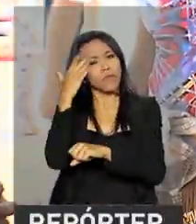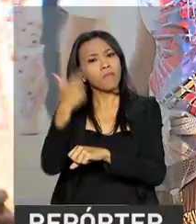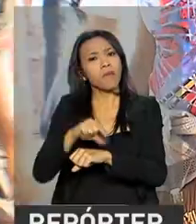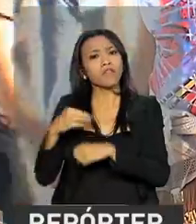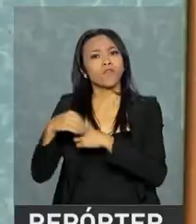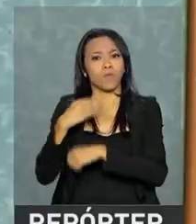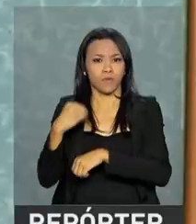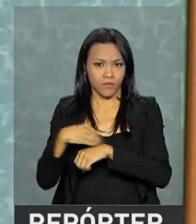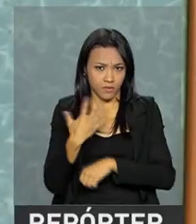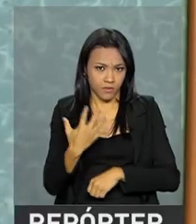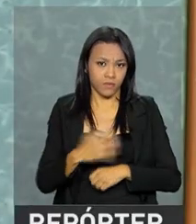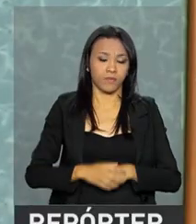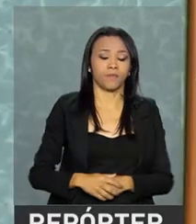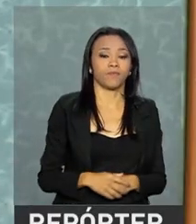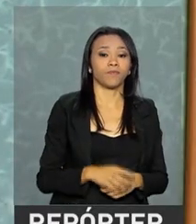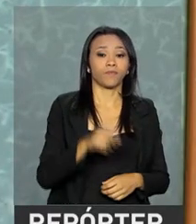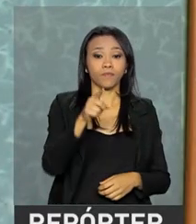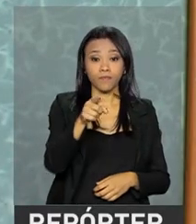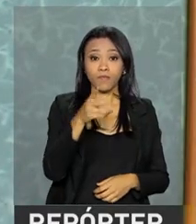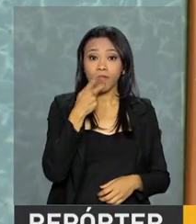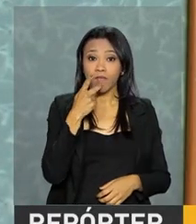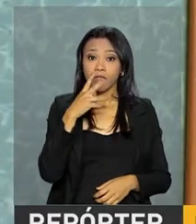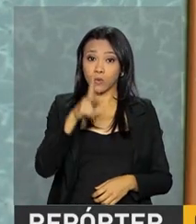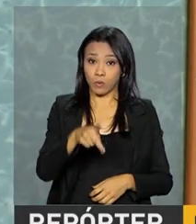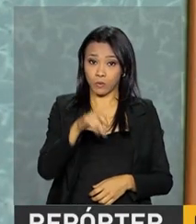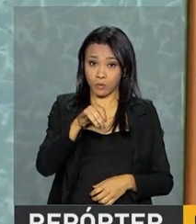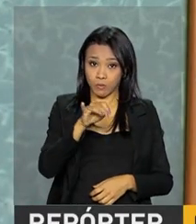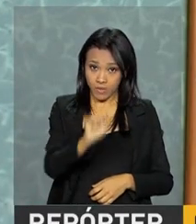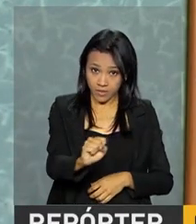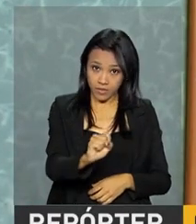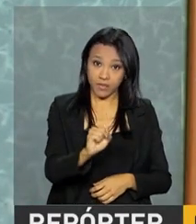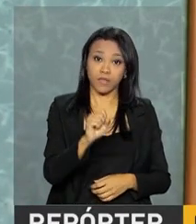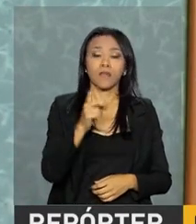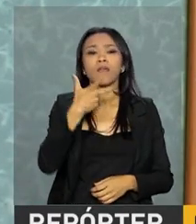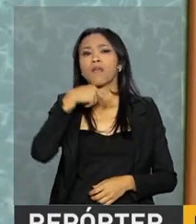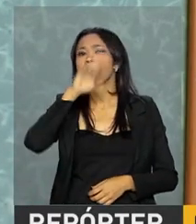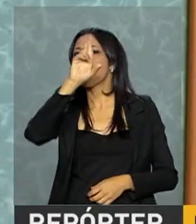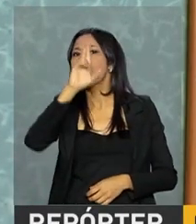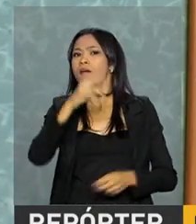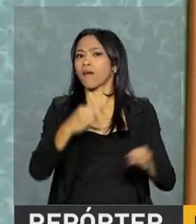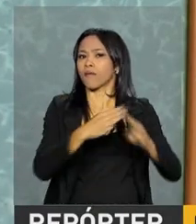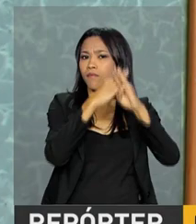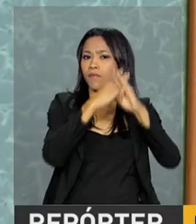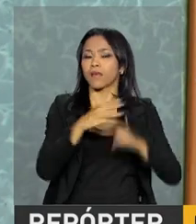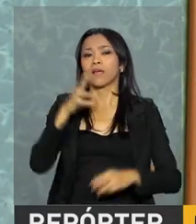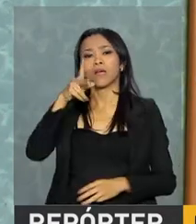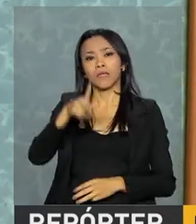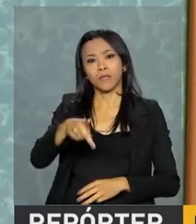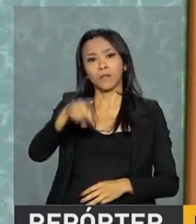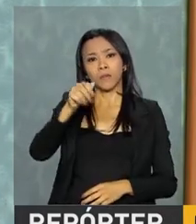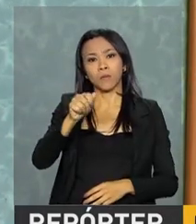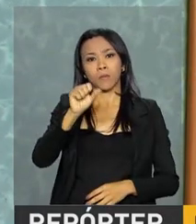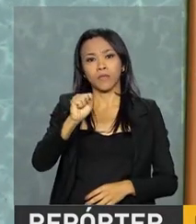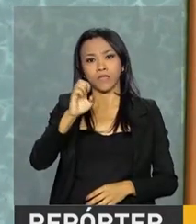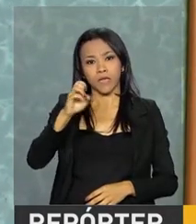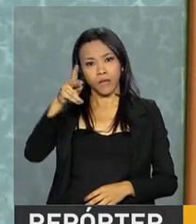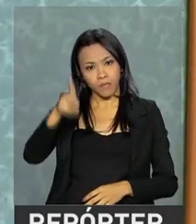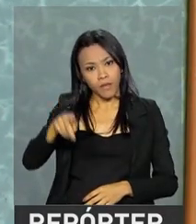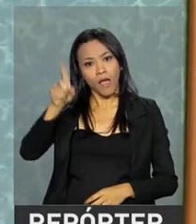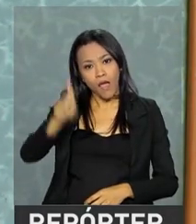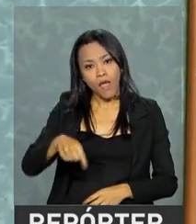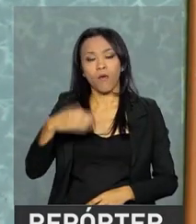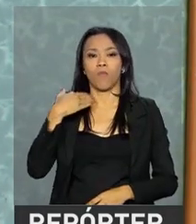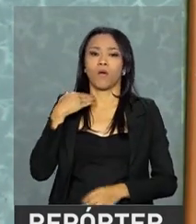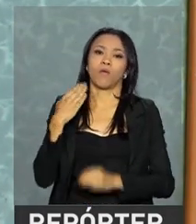informações no caso do piso é o responsável a caixa como federal no caso do pasep responsável banco do brasil agora o mais importante